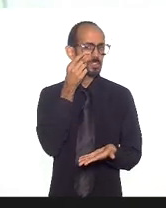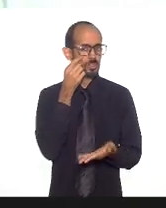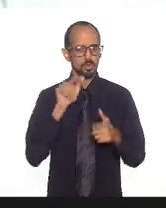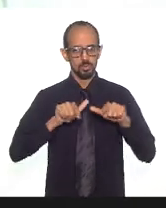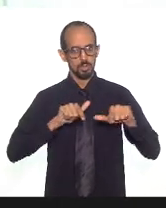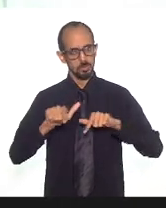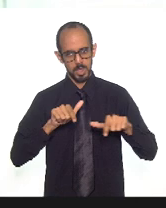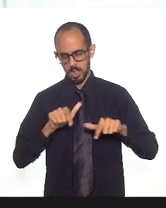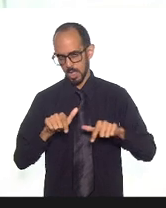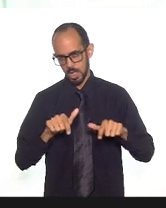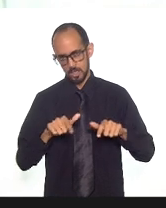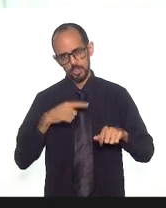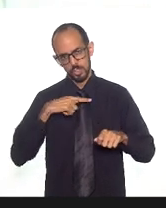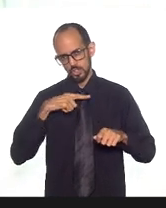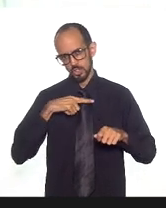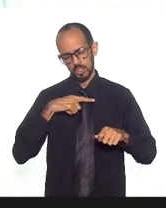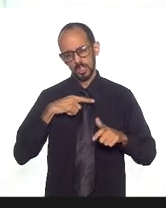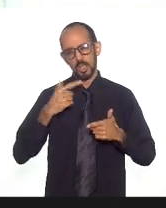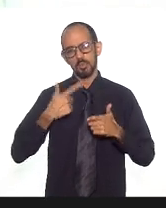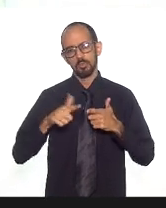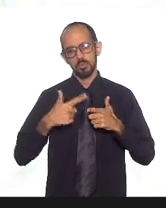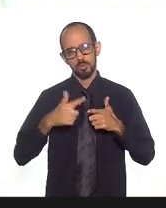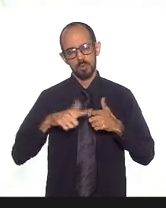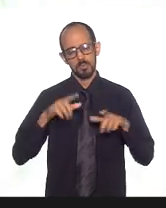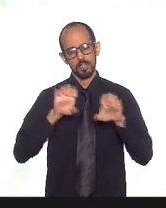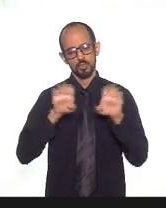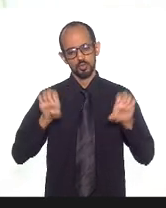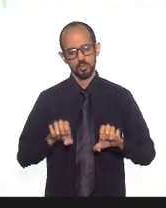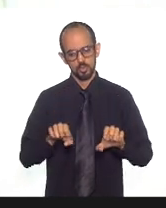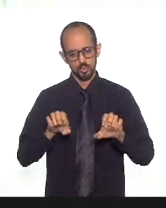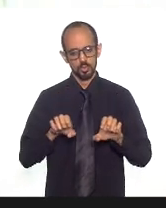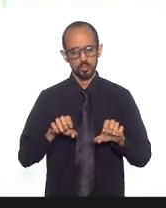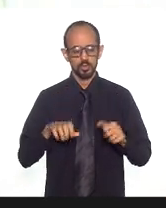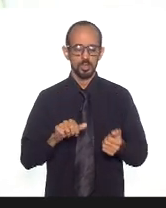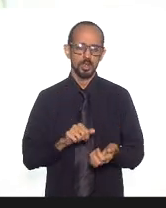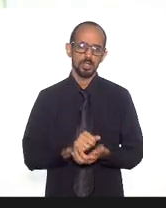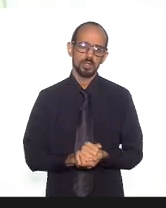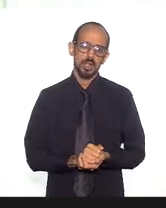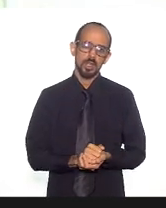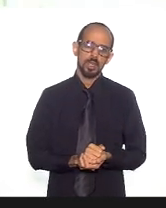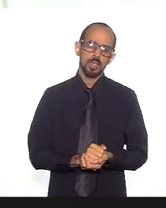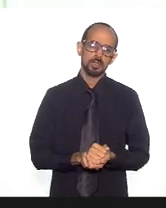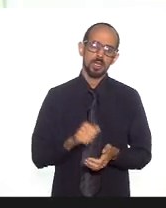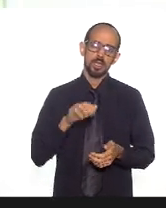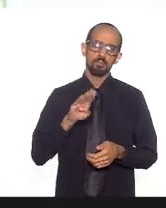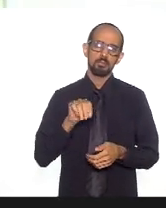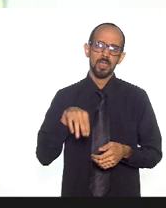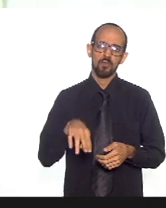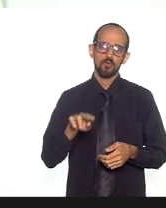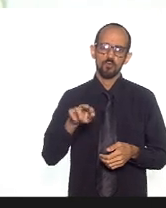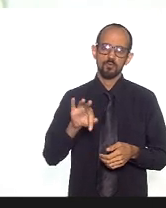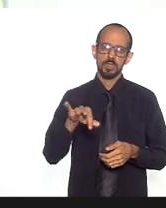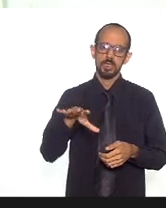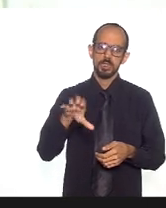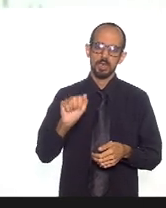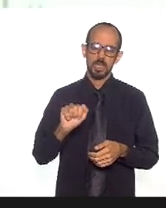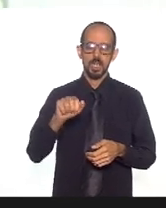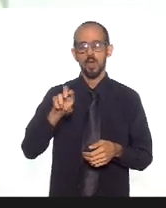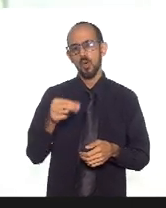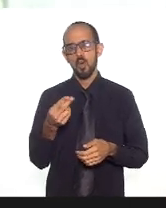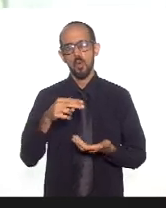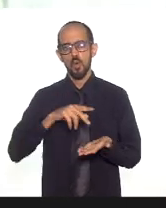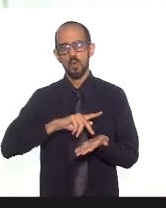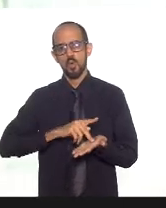problema gigantesco de infraestrutura nas 3 sedes, seja no Museu Ciência e Vida, seja em Benfica, seja na Central.